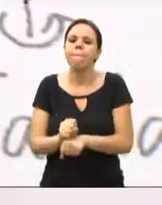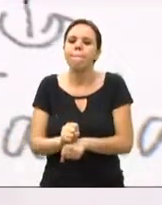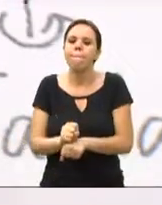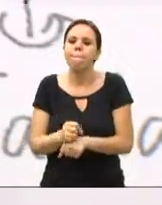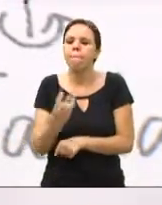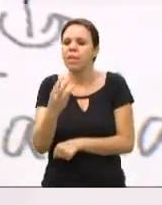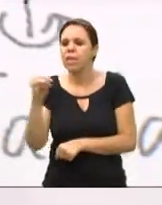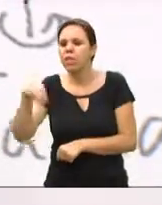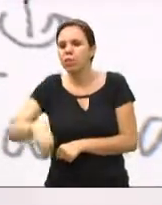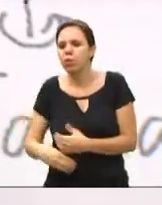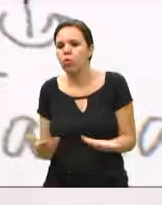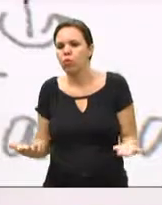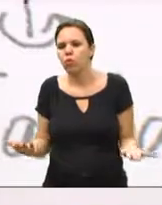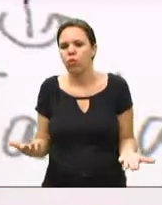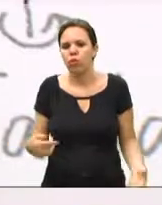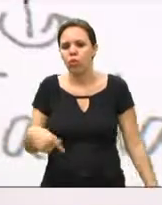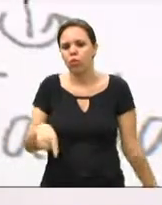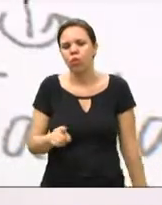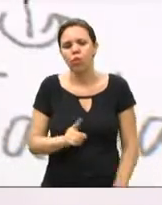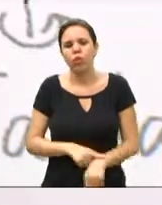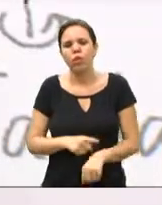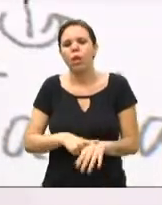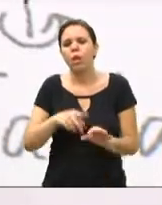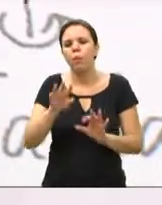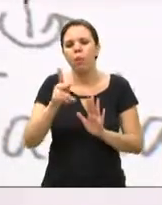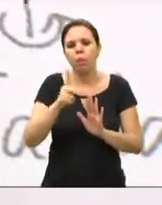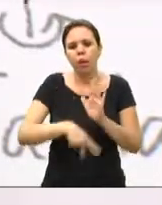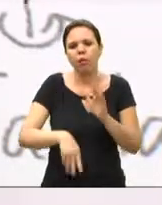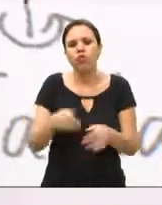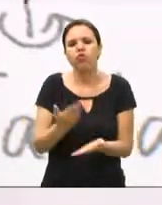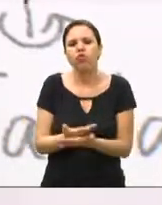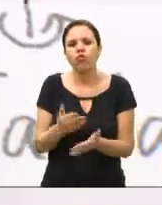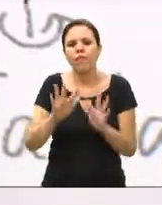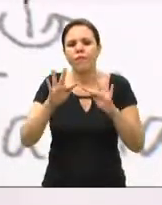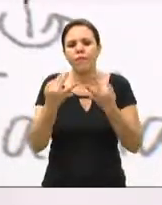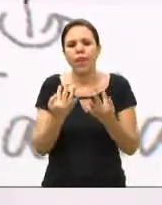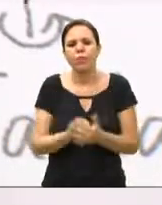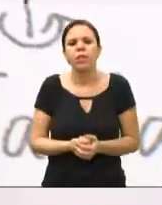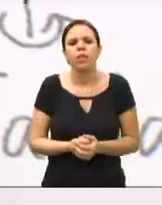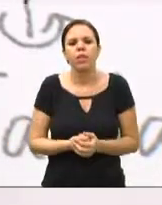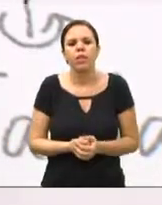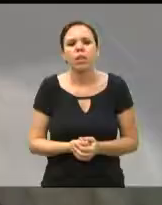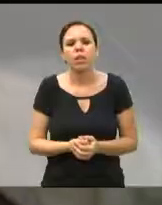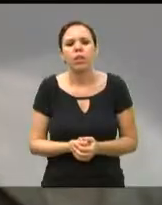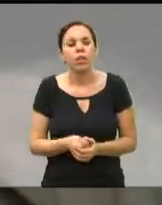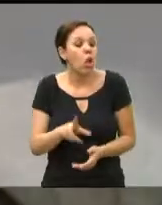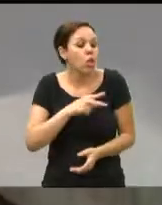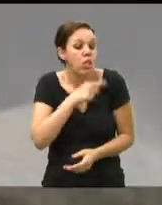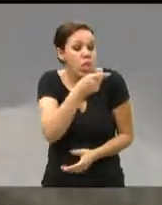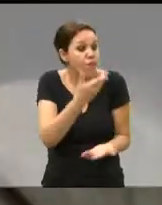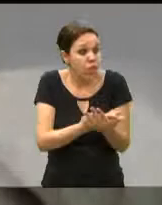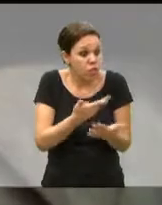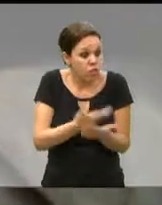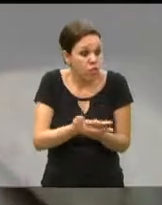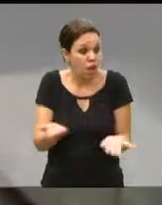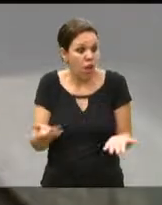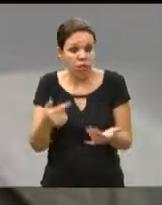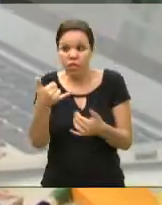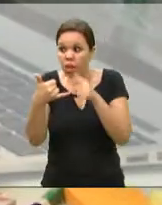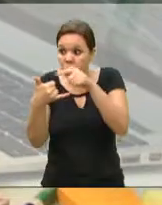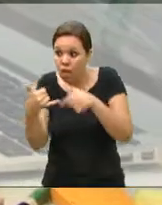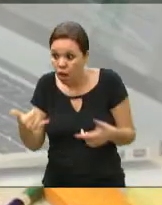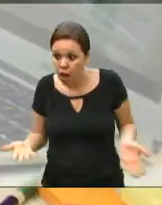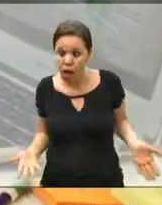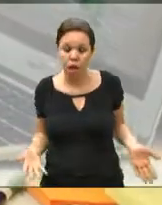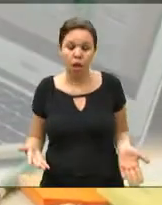uma meia hora ali que ele tirou ali dentro do plano de estudos, e de repente a família chega e fala assim, nossa, mas você não vai estudar? Você tá folgando. O vestibular tá aí e